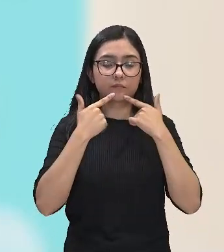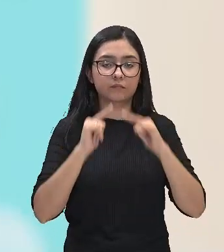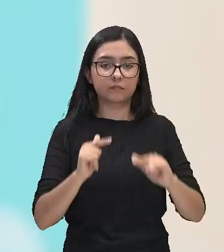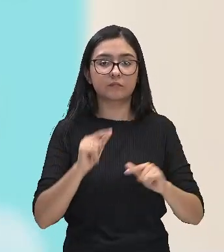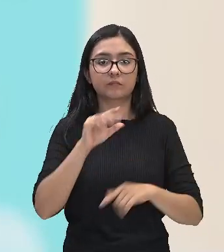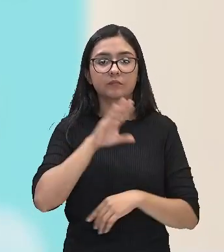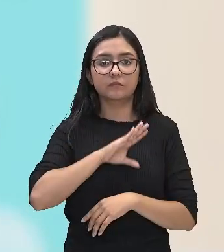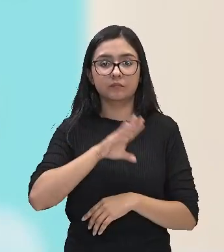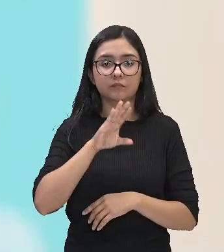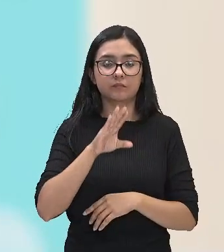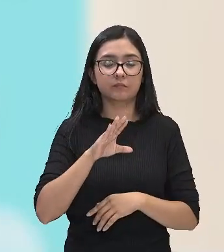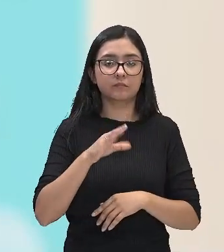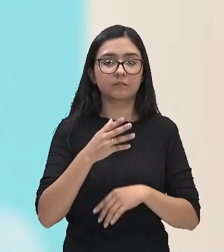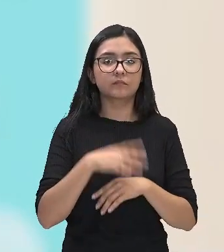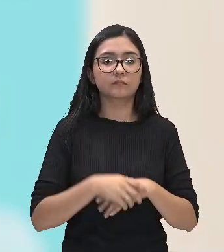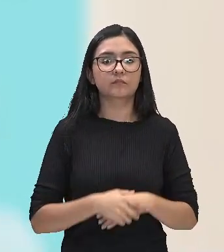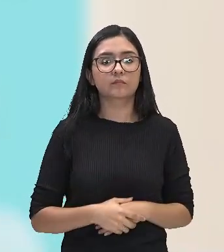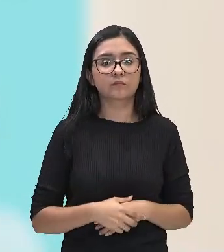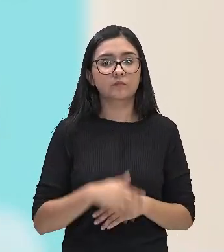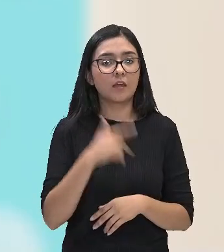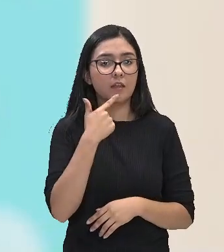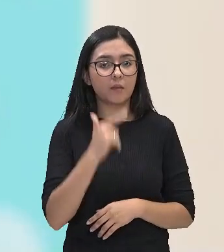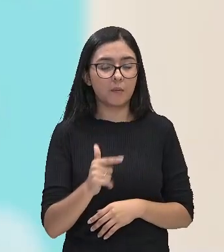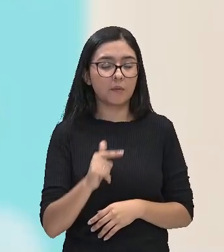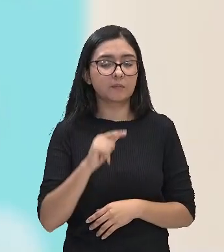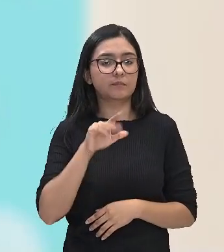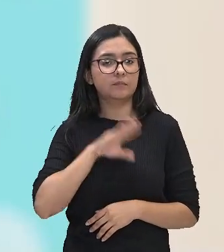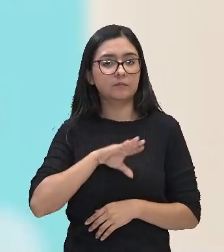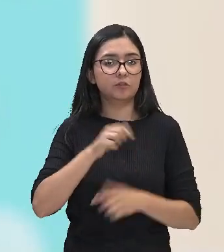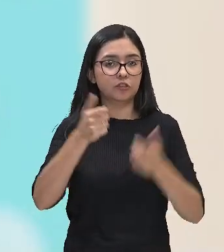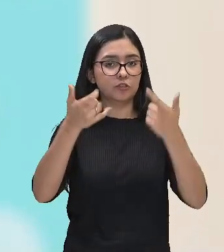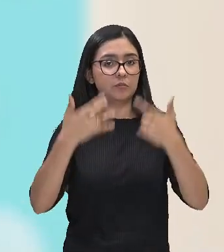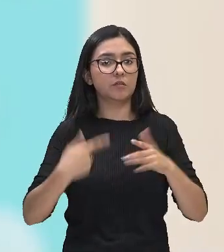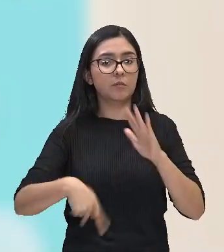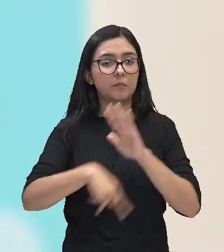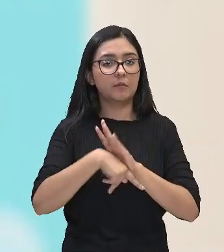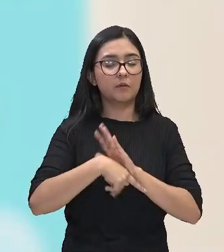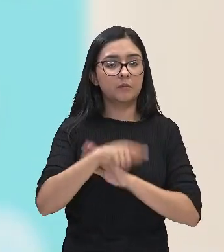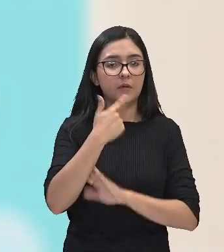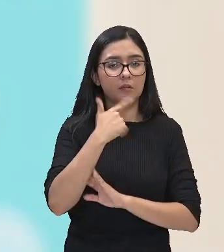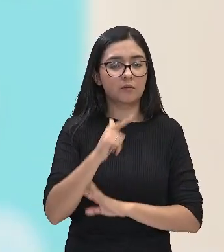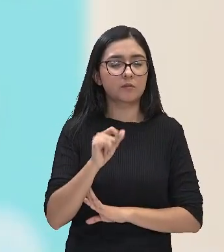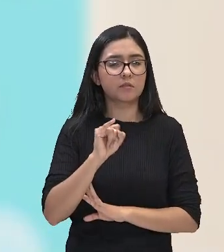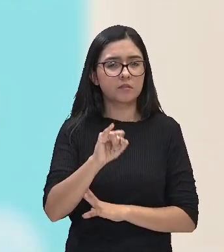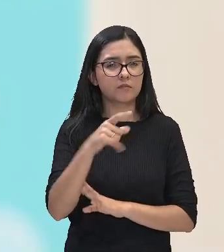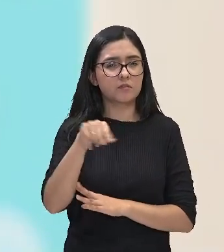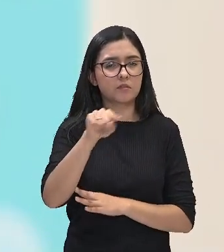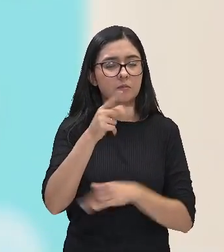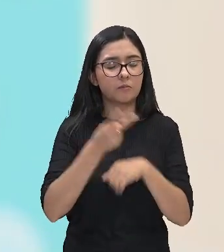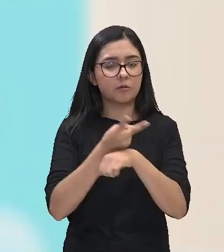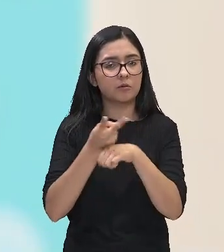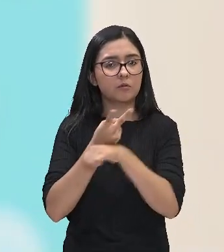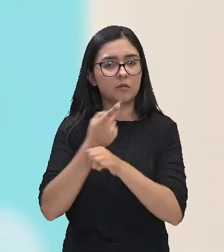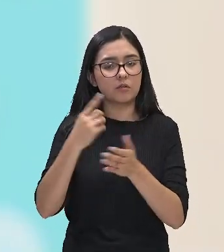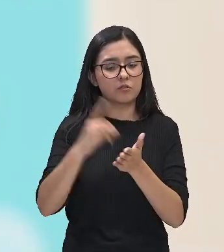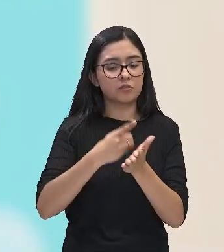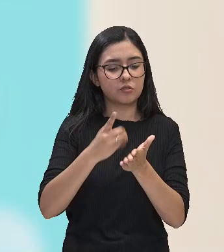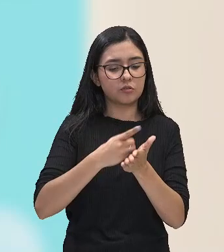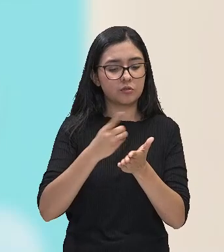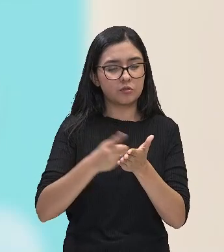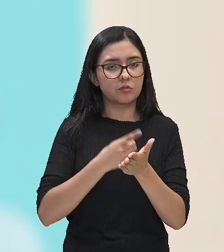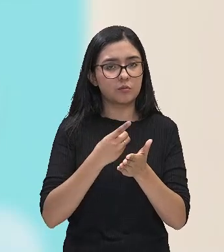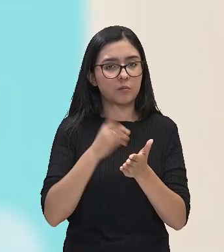portuguesa ou outra língua explicando a própria língua. Então, se você for ao dicionário e vai procurar